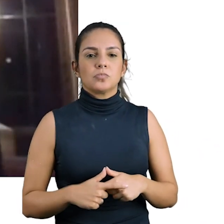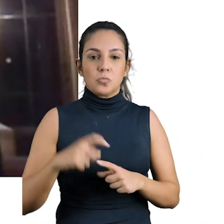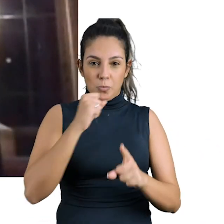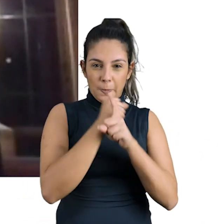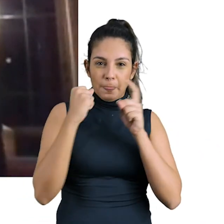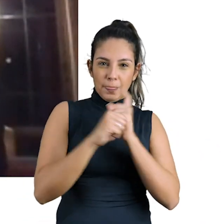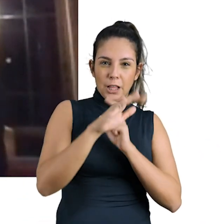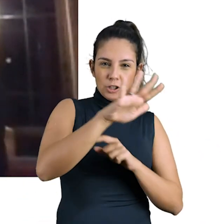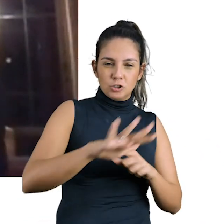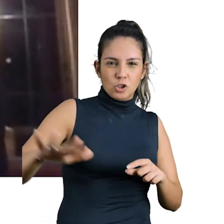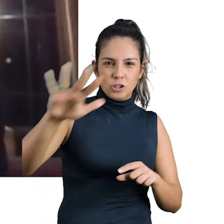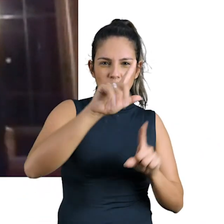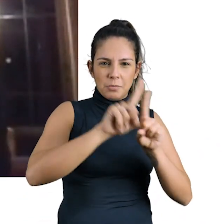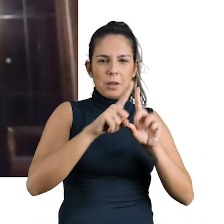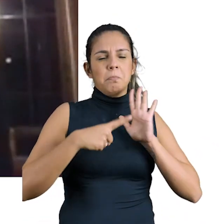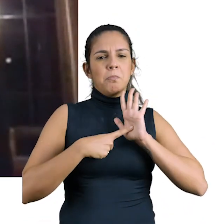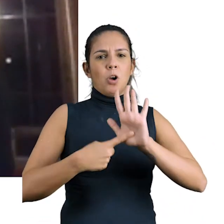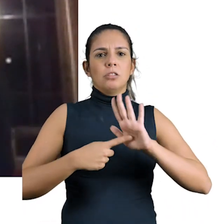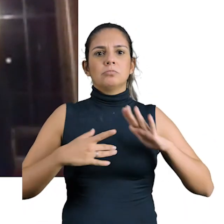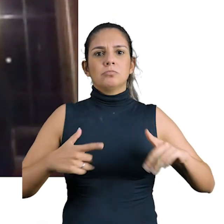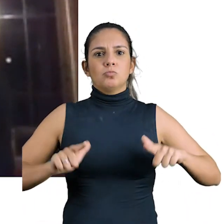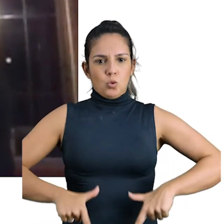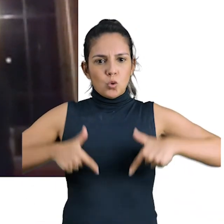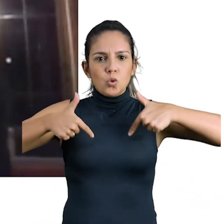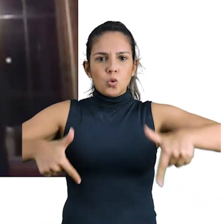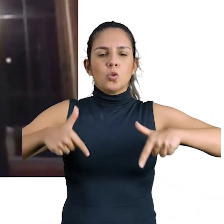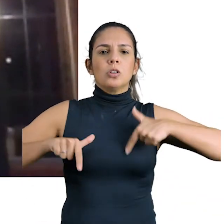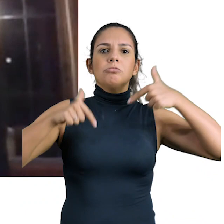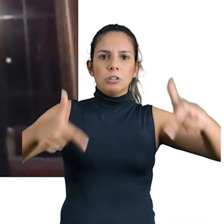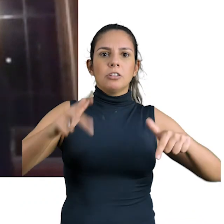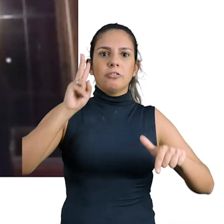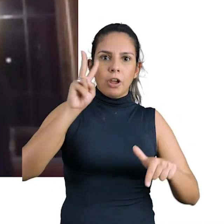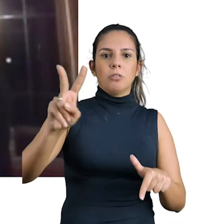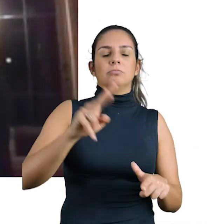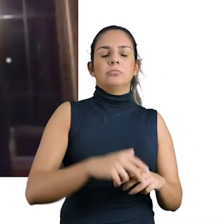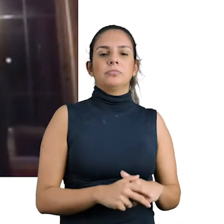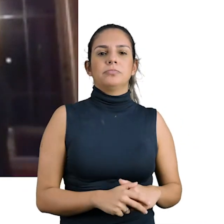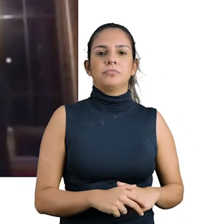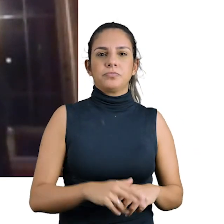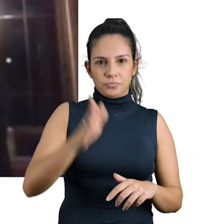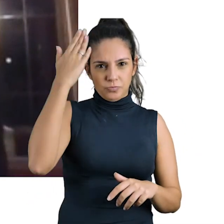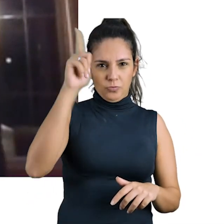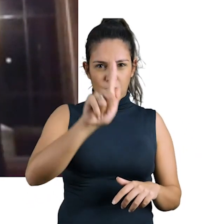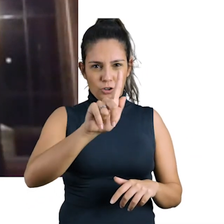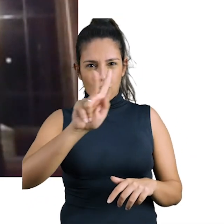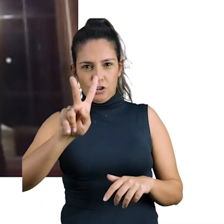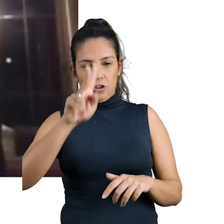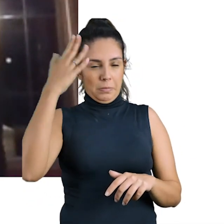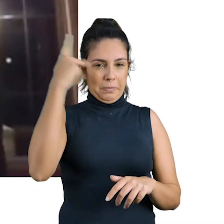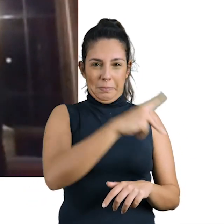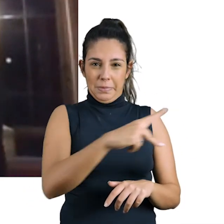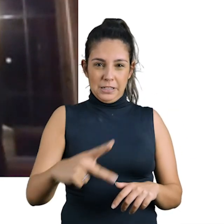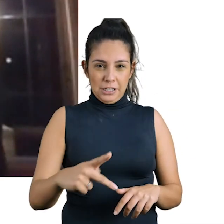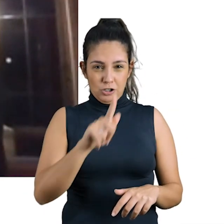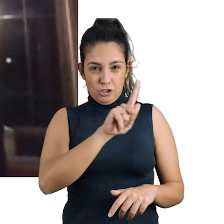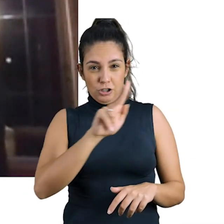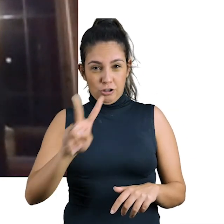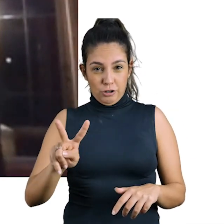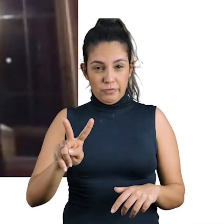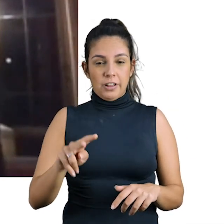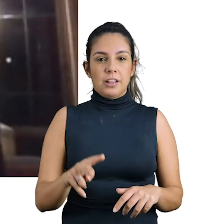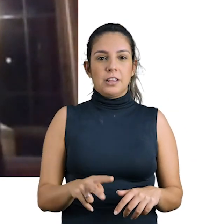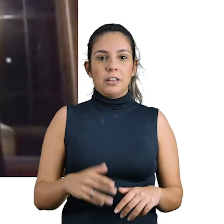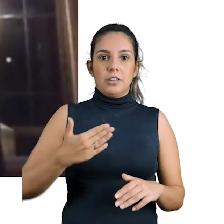a sociedade civil brasileira se manifestou e fez a diferença, na época de Getúlio Vargas, nós adiamos a ditadura por